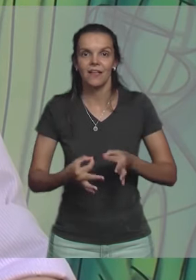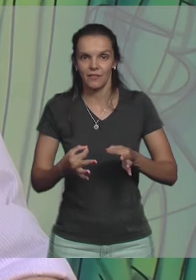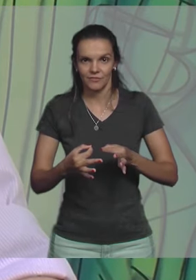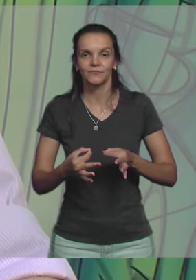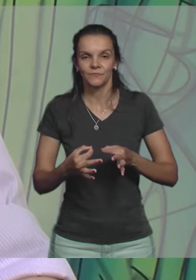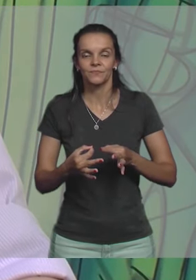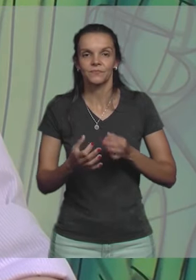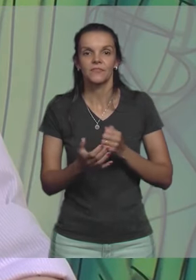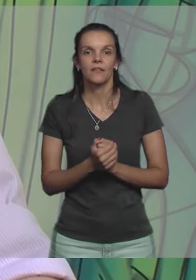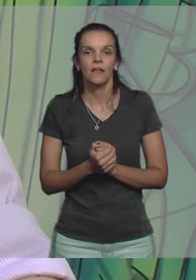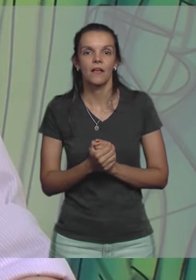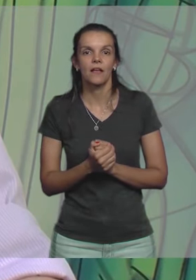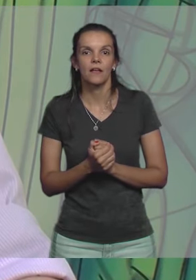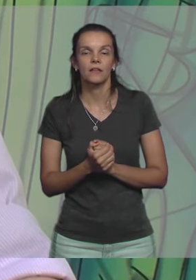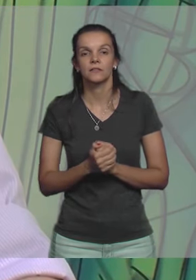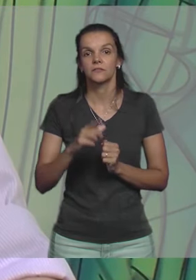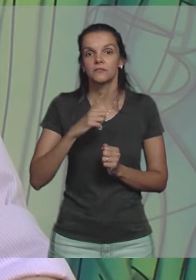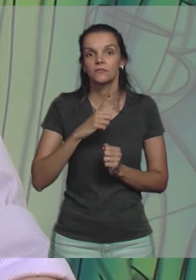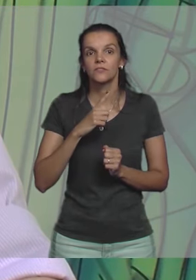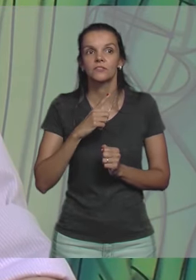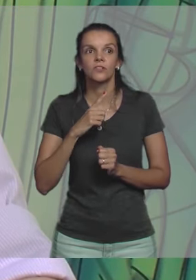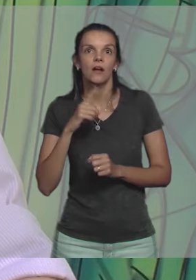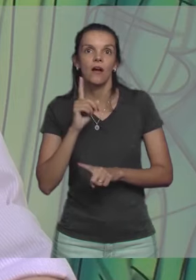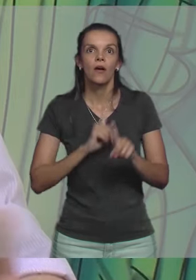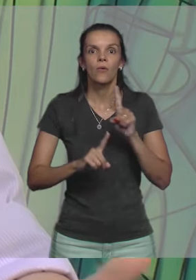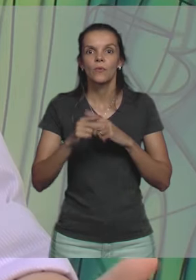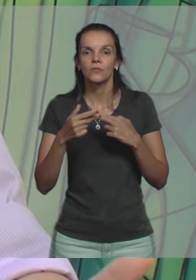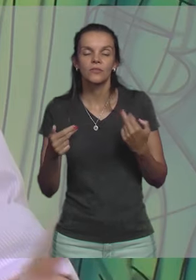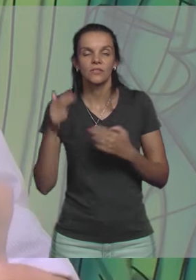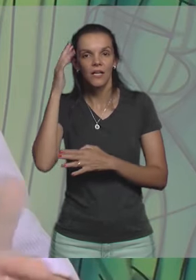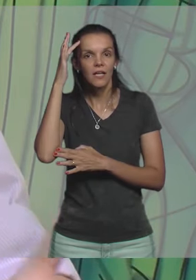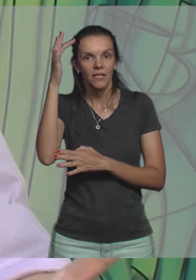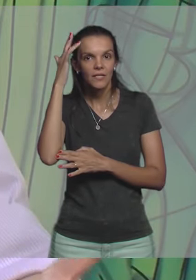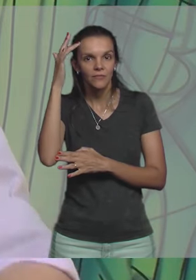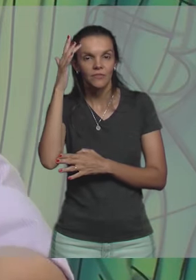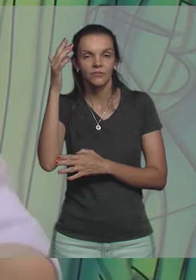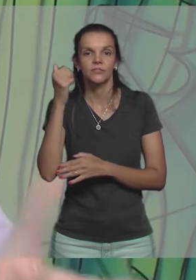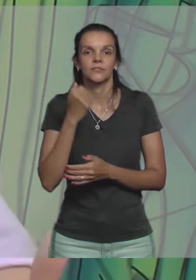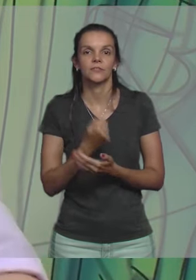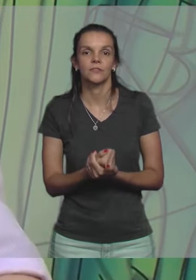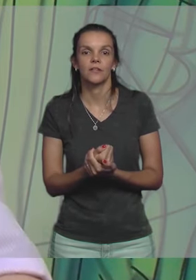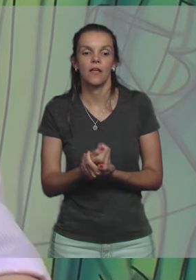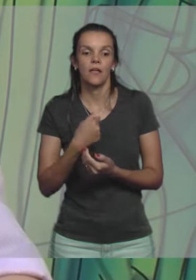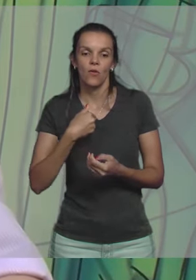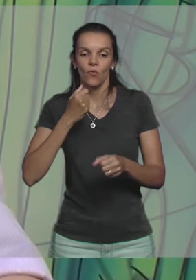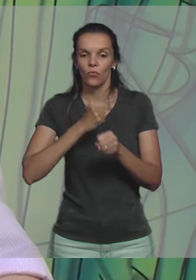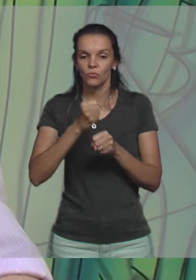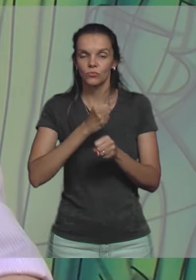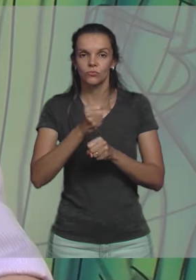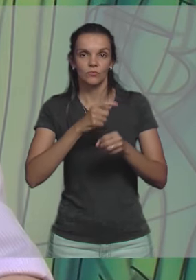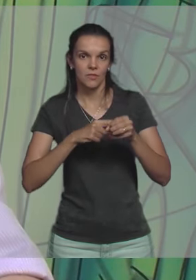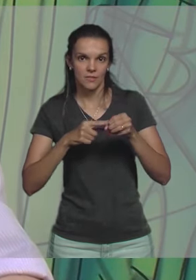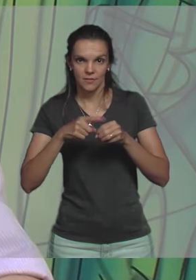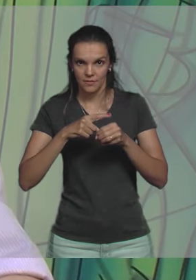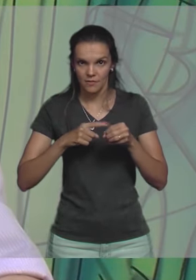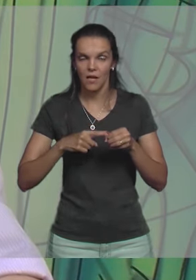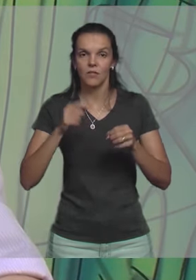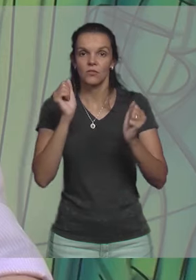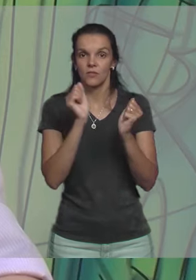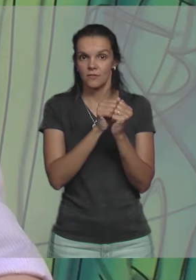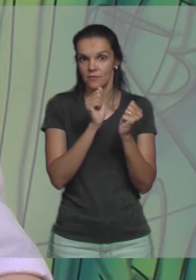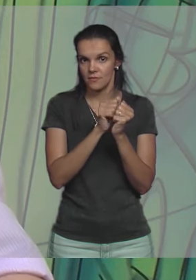em consideração o convívio dos diferentes modais. À medida que eu projeto ou construo uma cidade com um